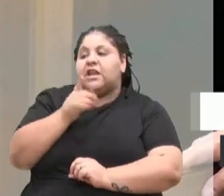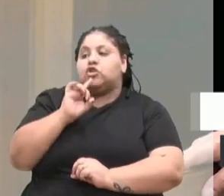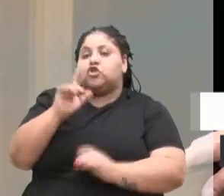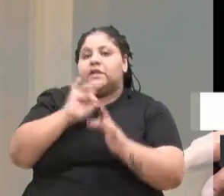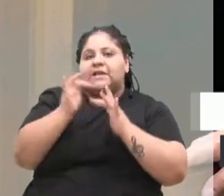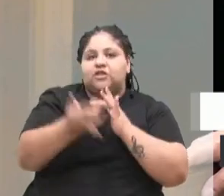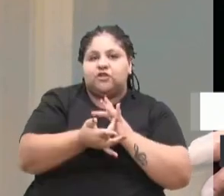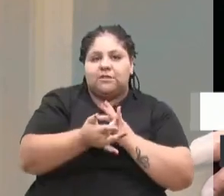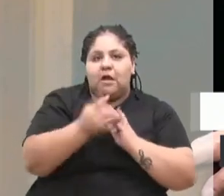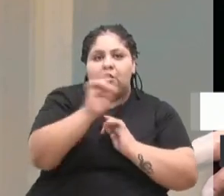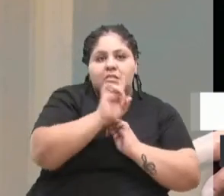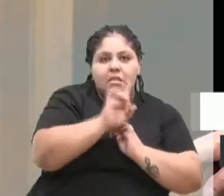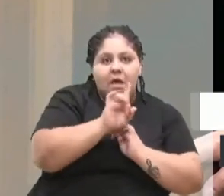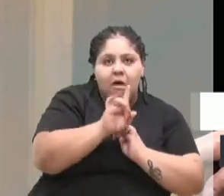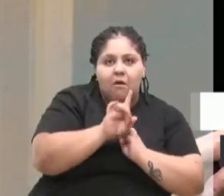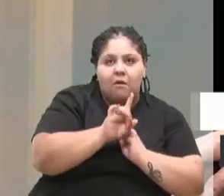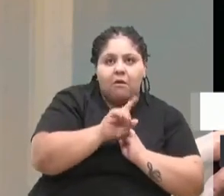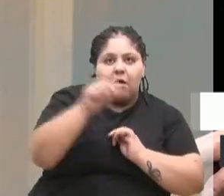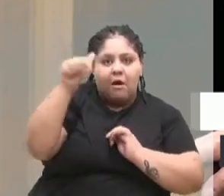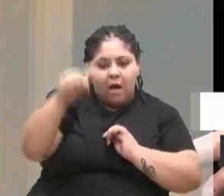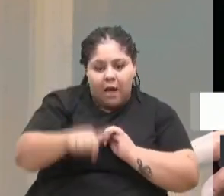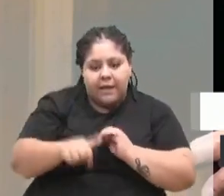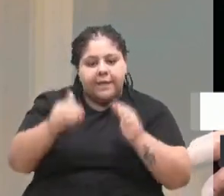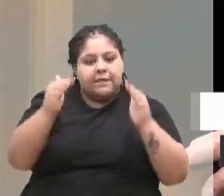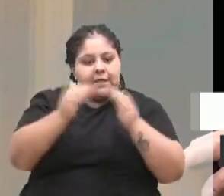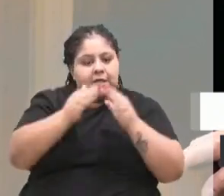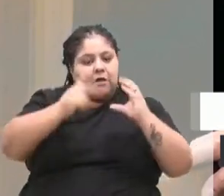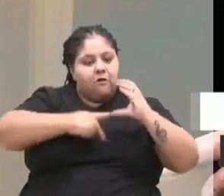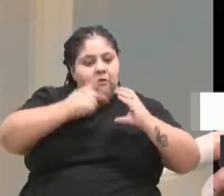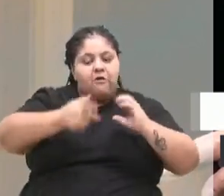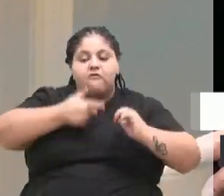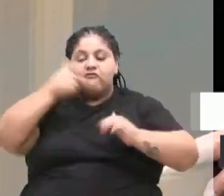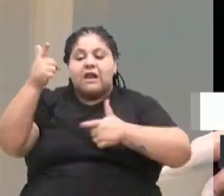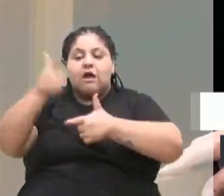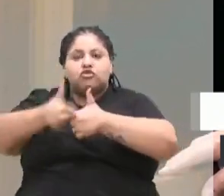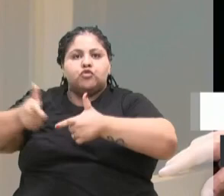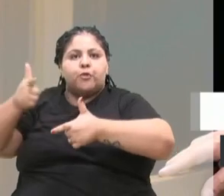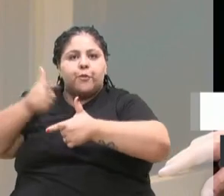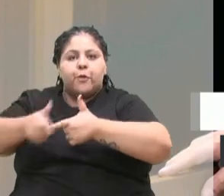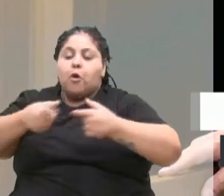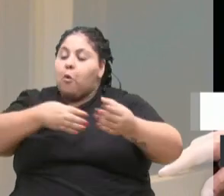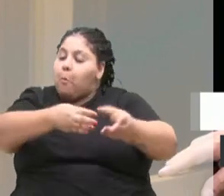falar na rede social e aqui dentro da Câmara também expor os seus problemas, que